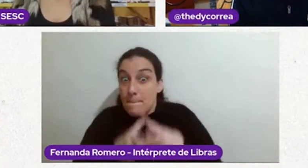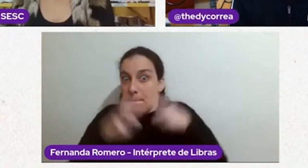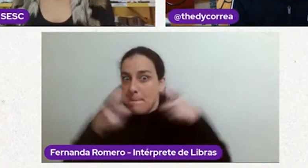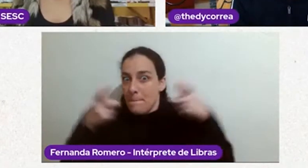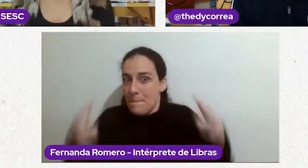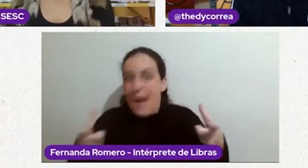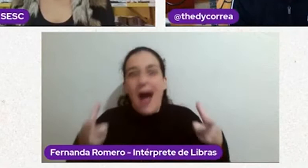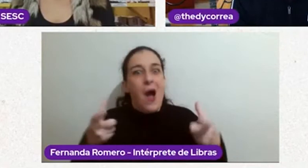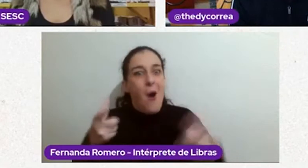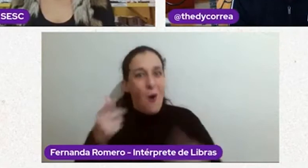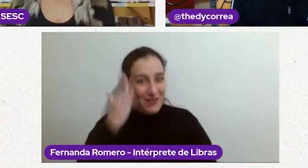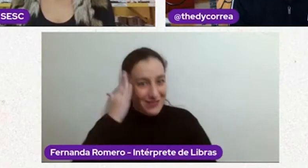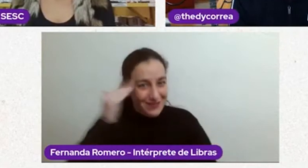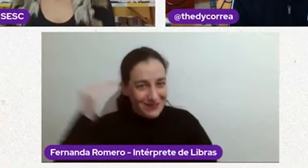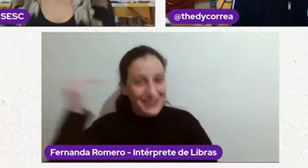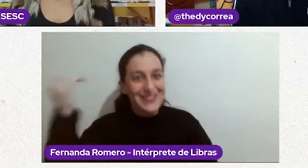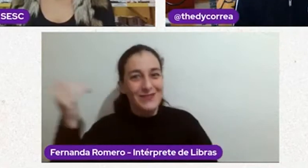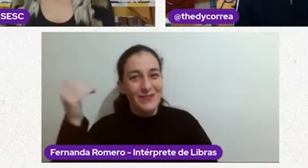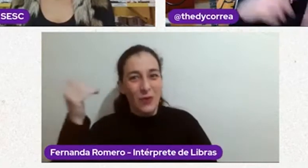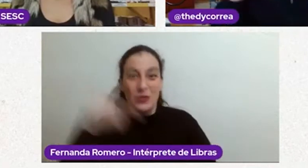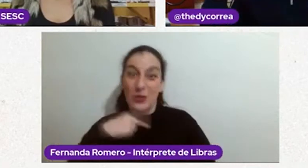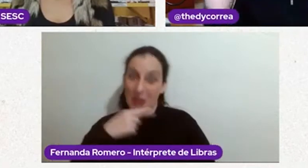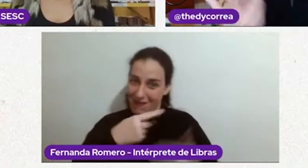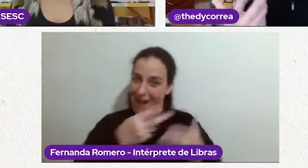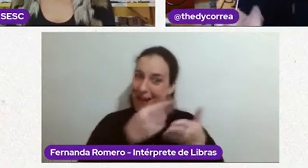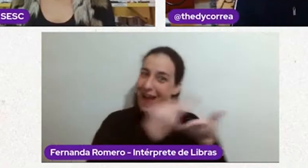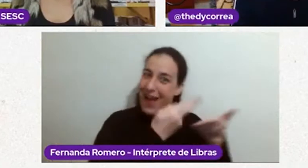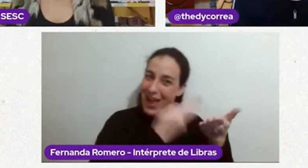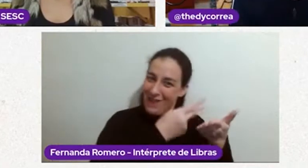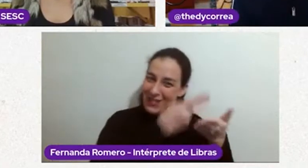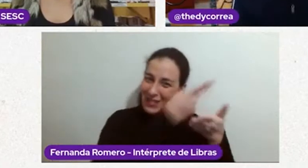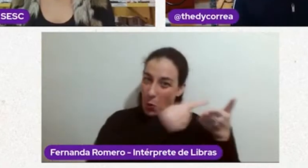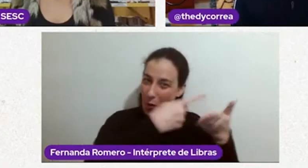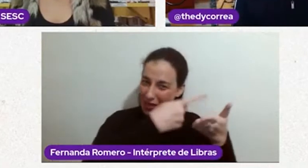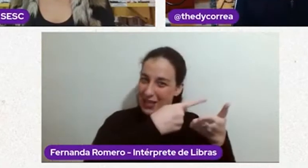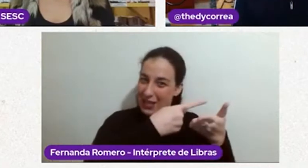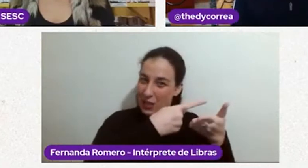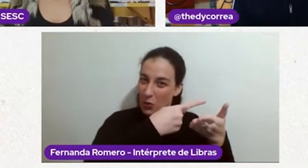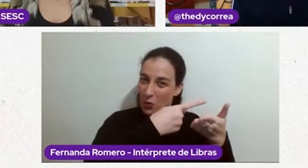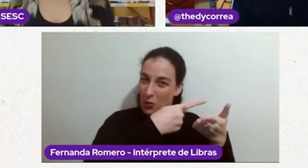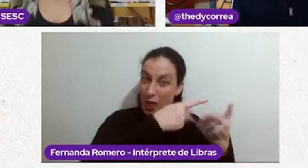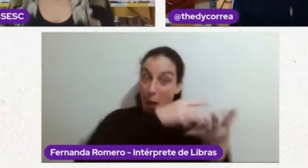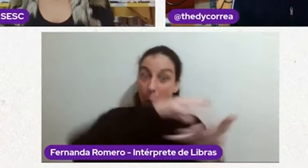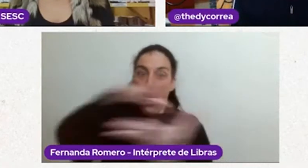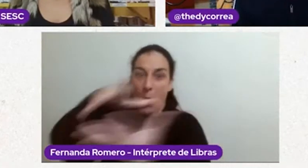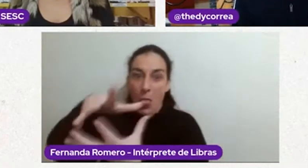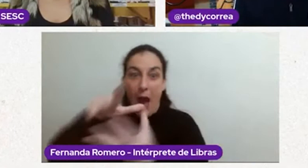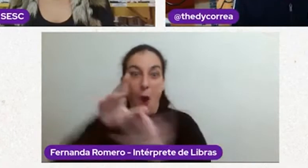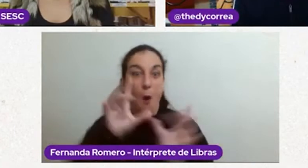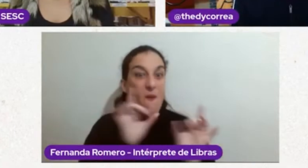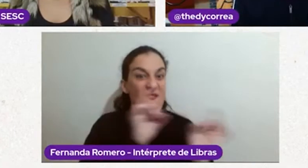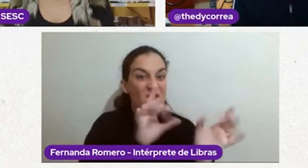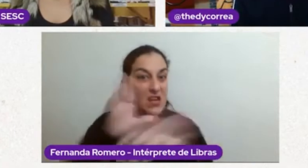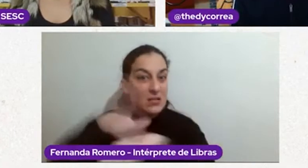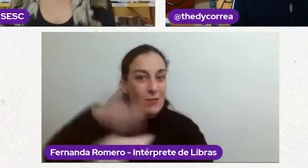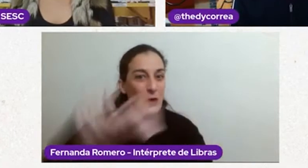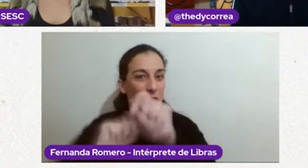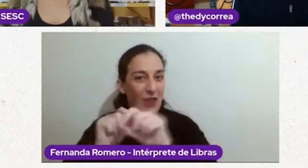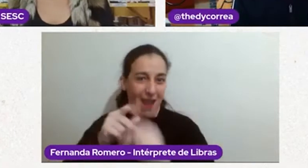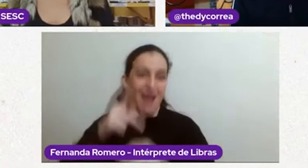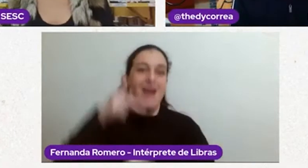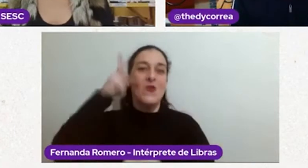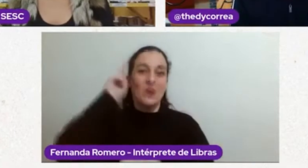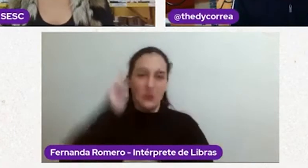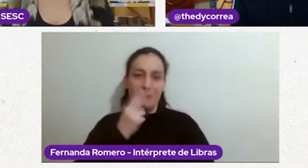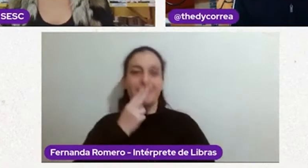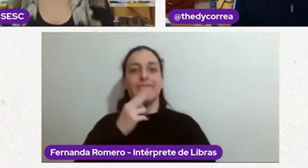ninguém, no mundo dos quadrinhos e envolvendo o planeta inteiro, ninguém vende tanto quanto o Maurício e a Turma da Mônica.